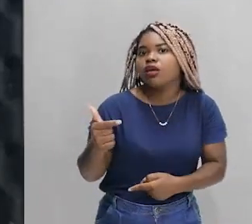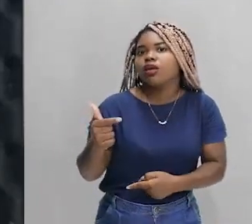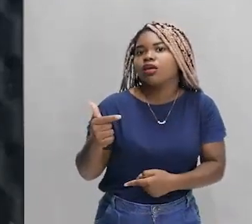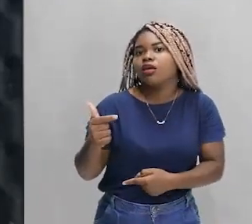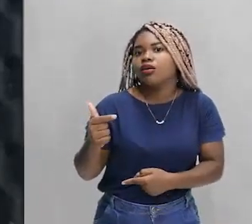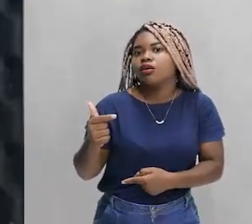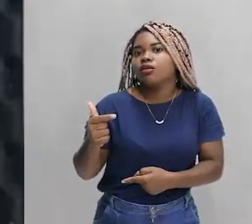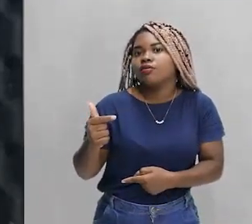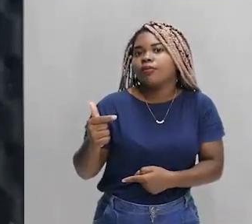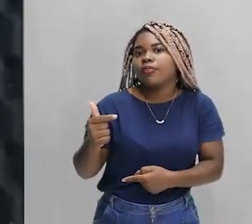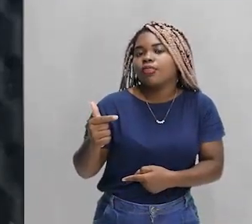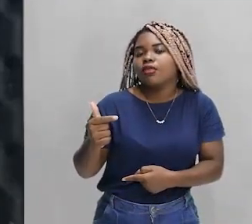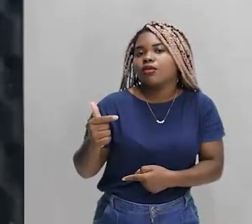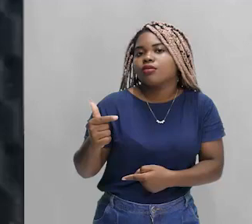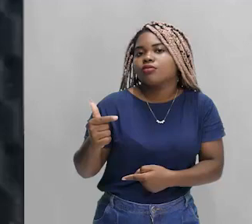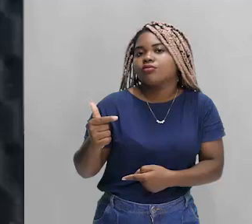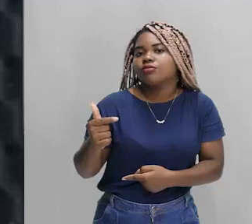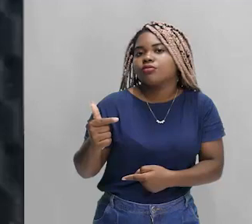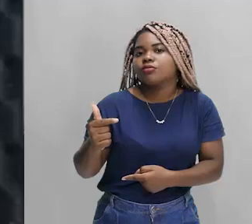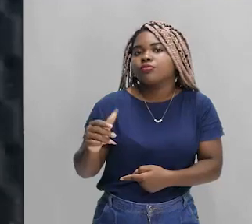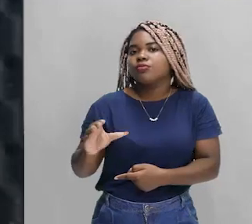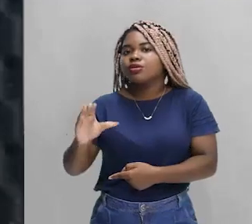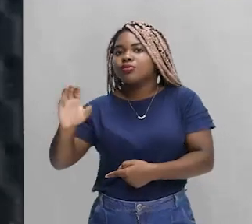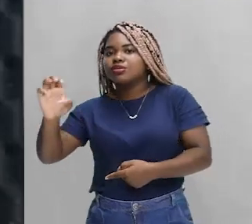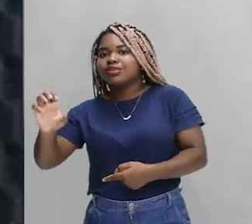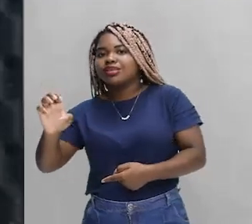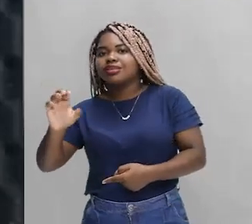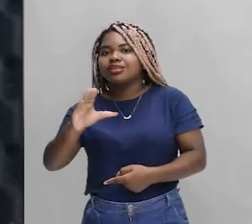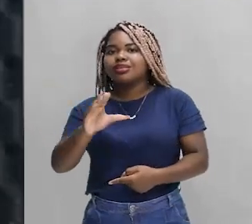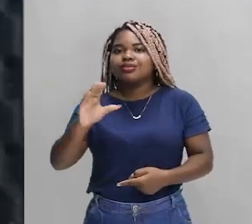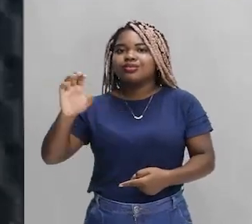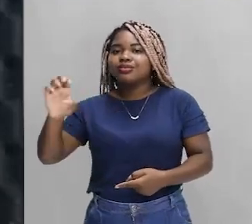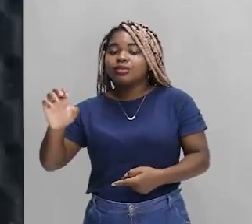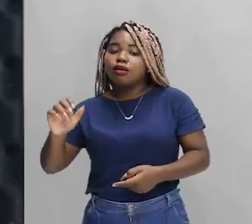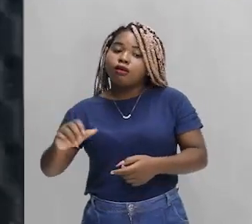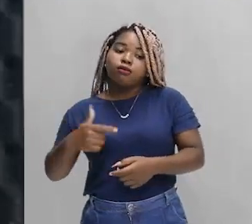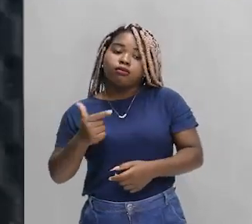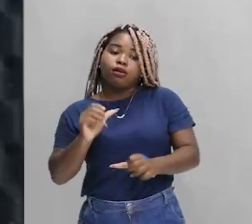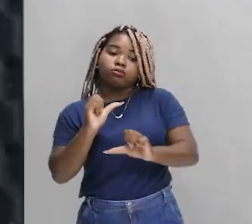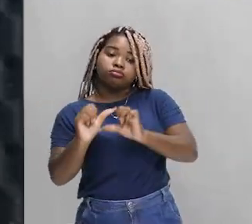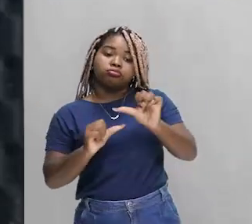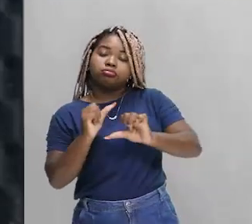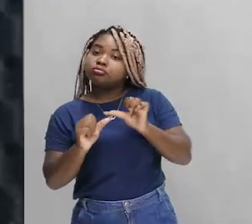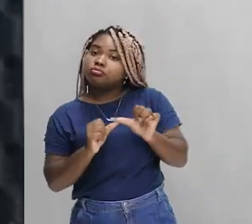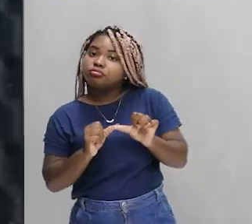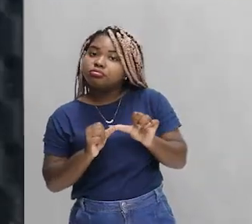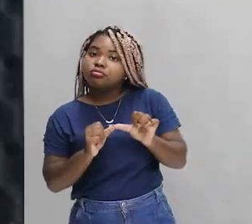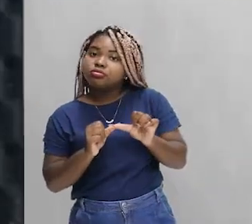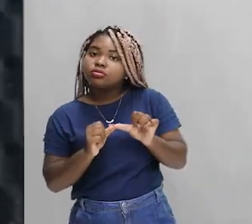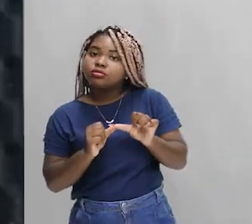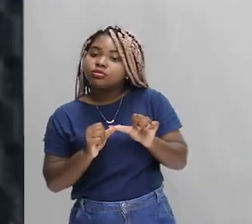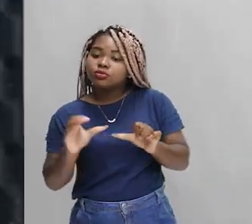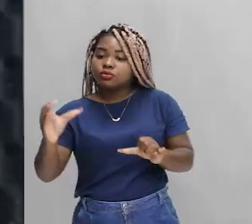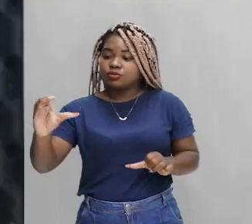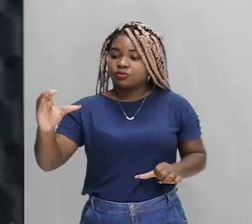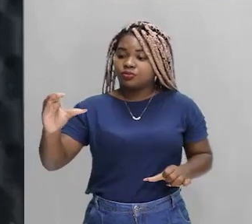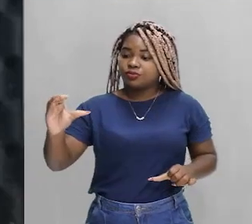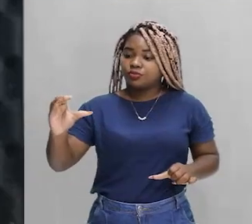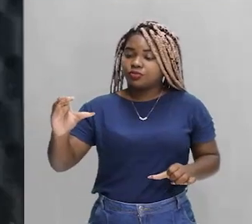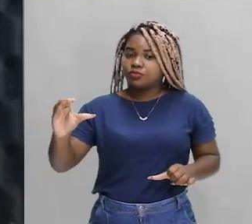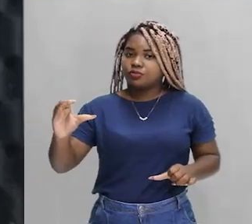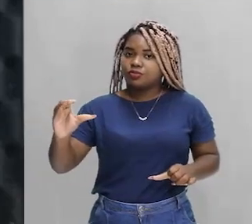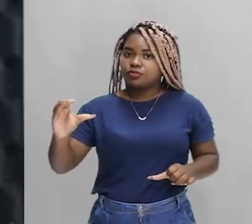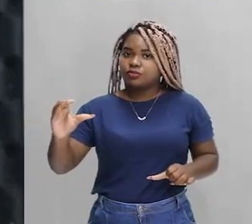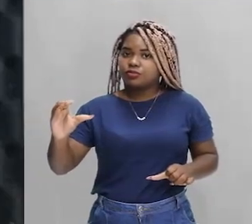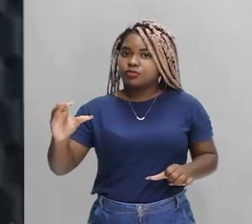temos cedilha, porque o C e o Si não vai ter alteração nenhuma se eu colocar a cedilha no C. Quando eu coloco a cedilha no K,